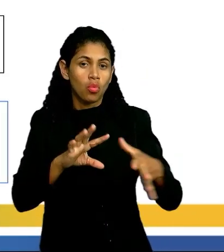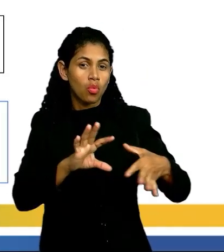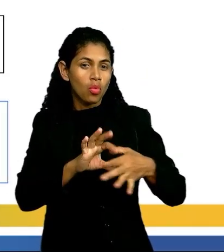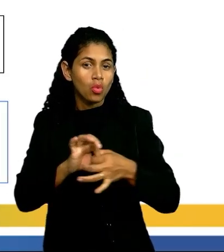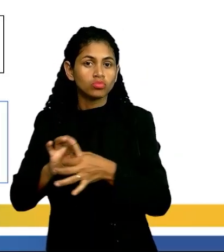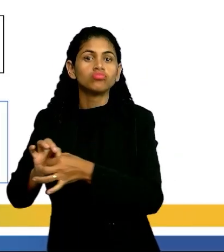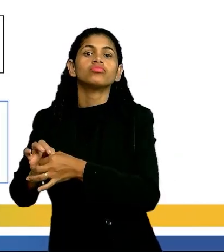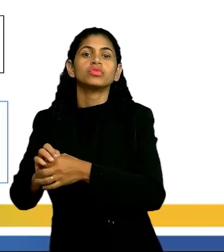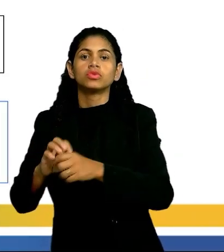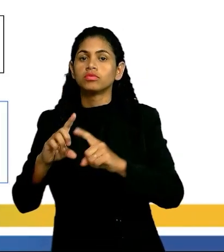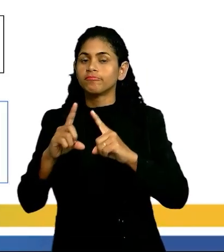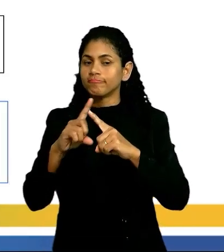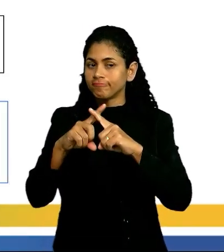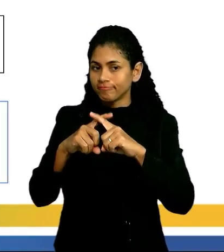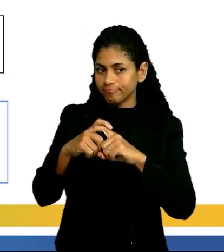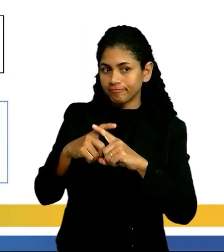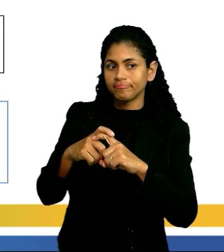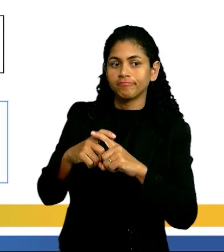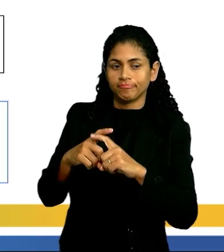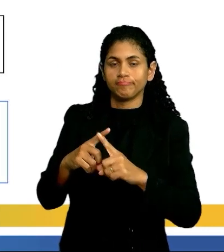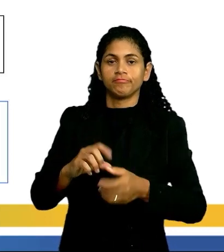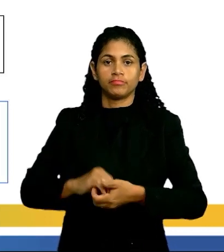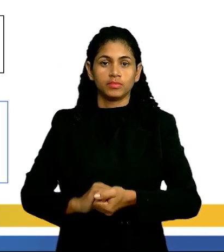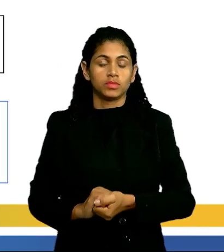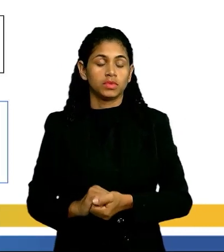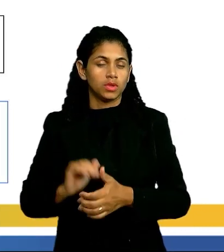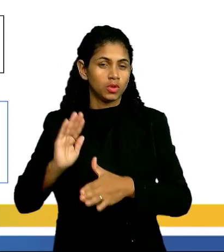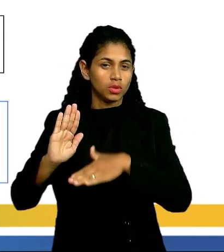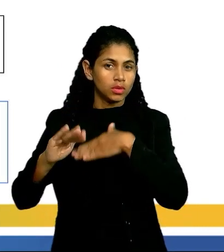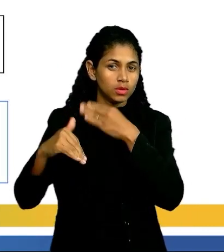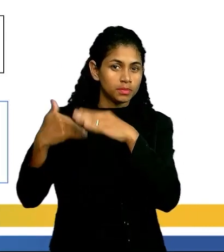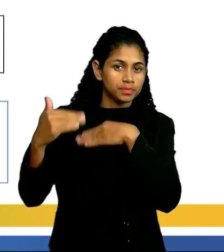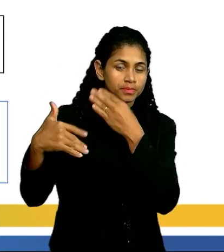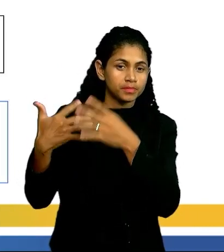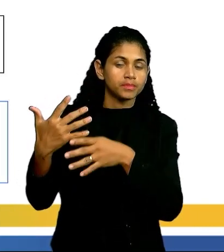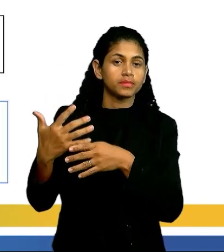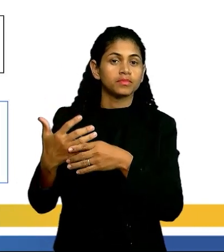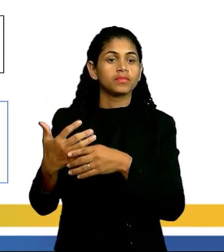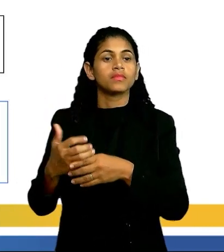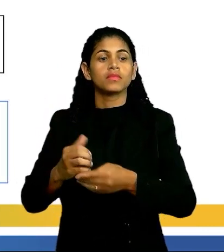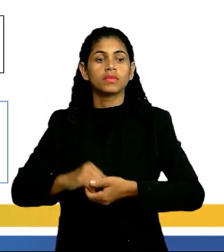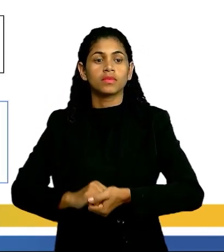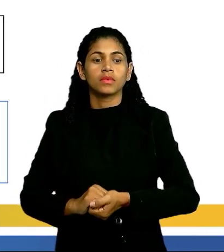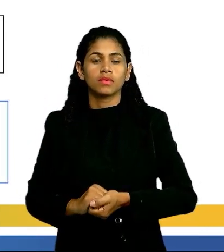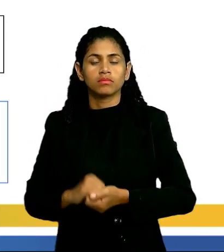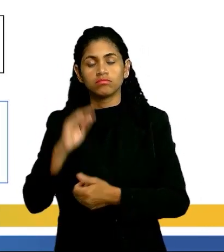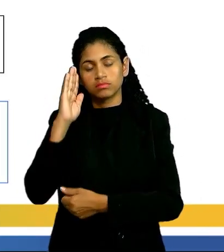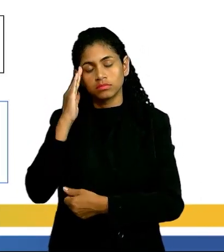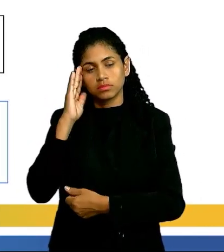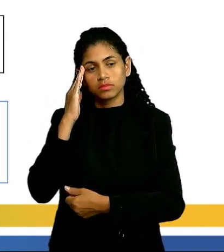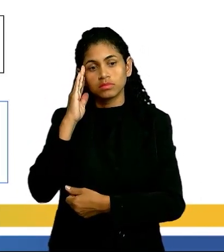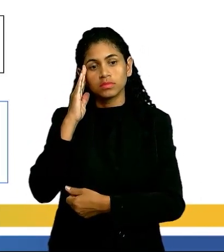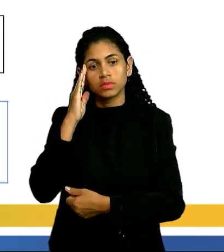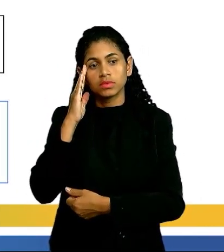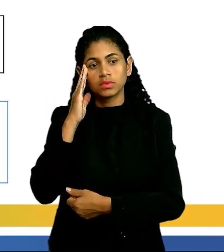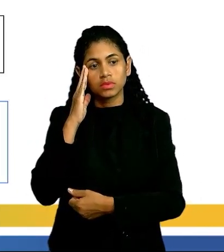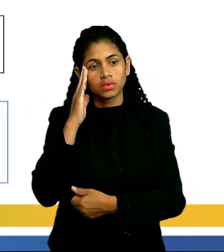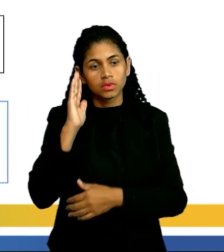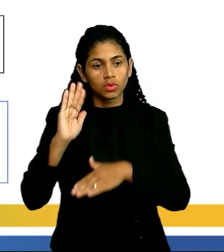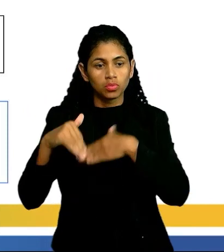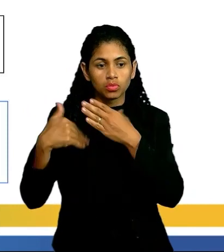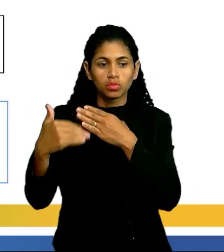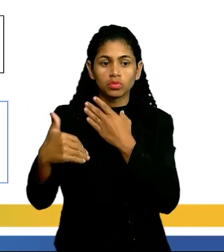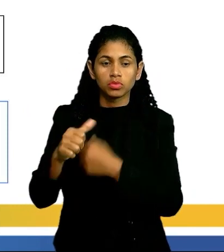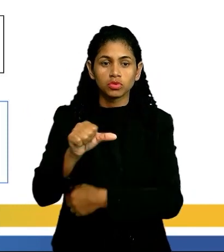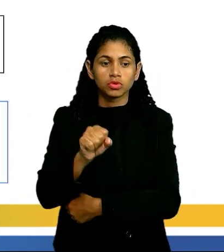o crescimento do socialismo, né? Eu já pontuei todas essas características, mas vamos entender que o crescimento do socialismo, aí como nosso